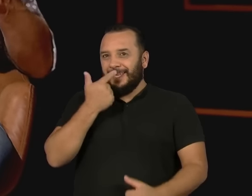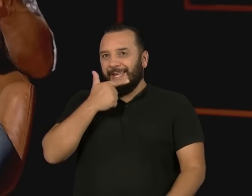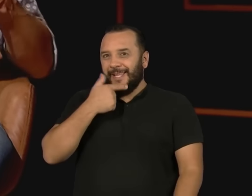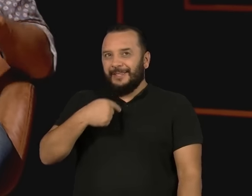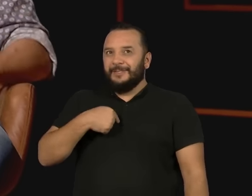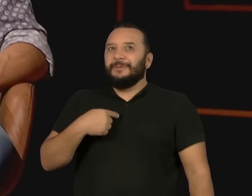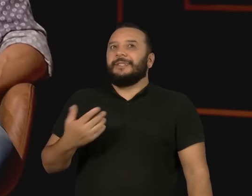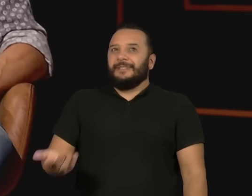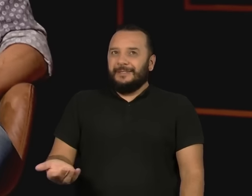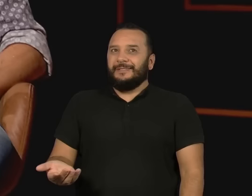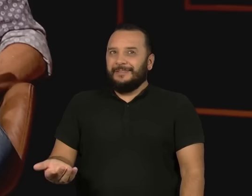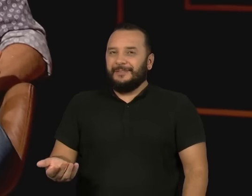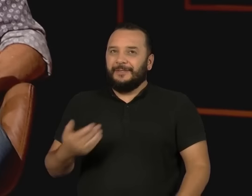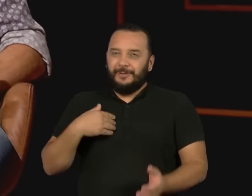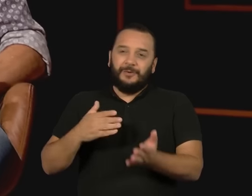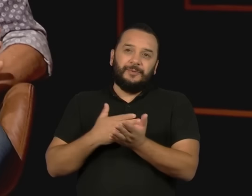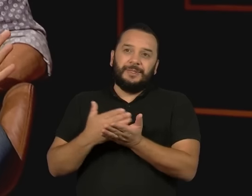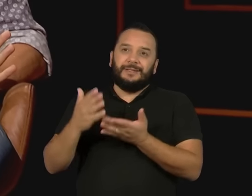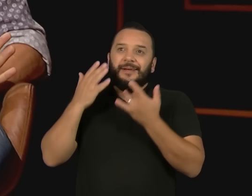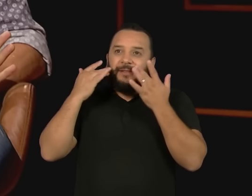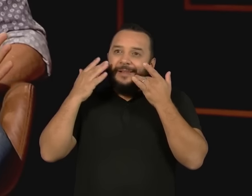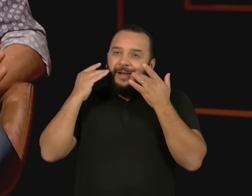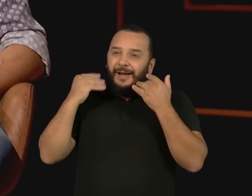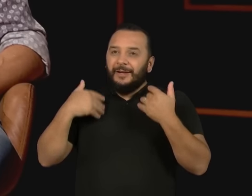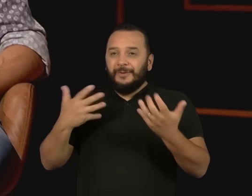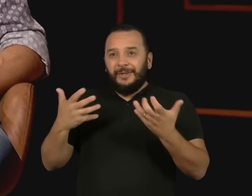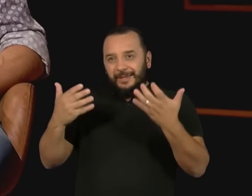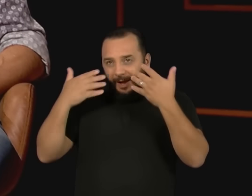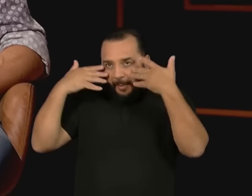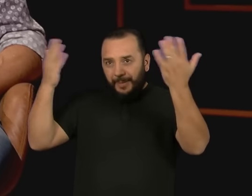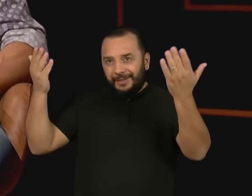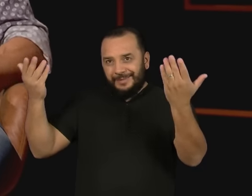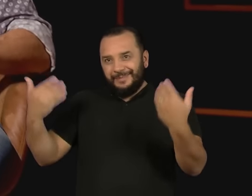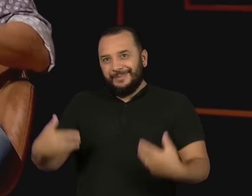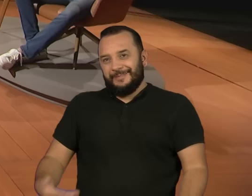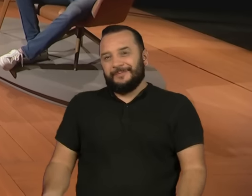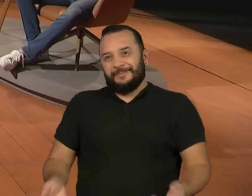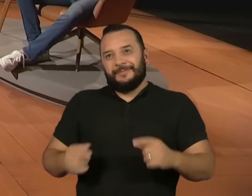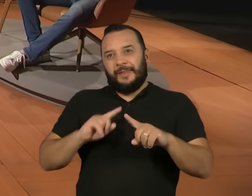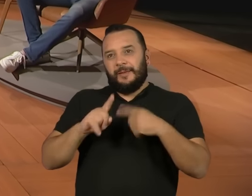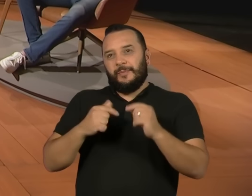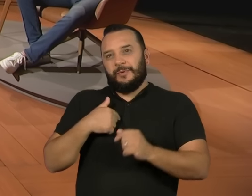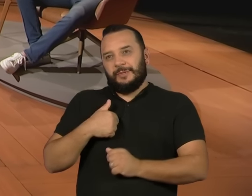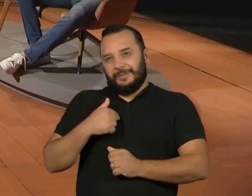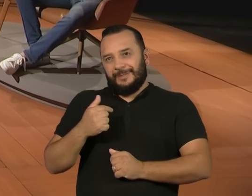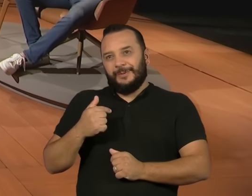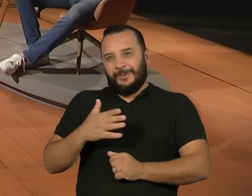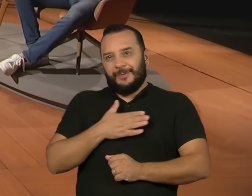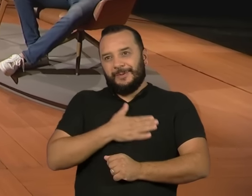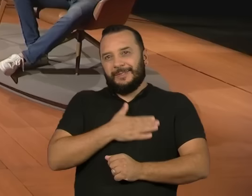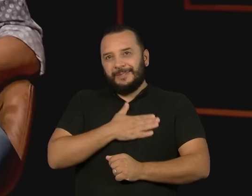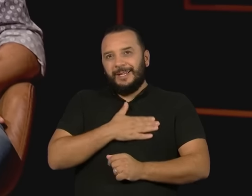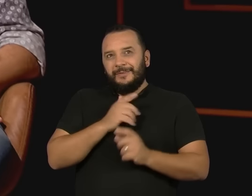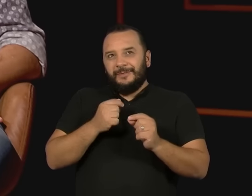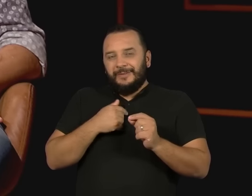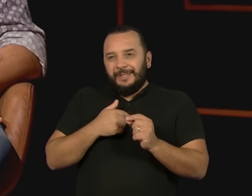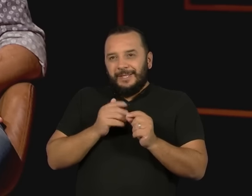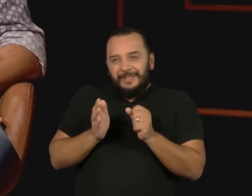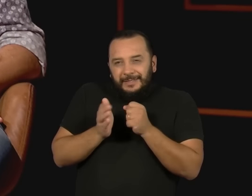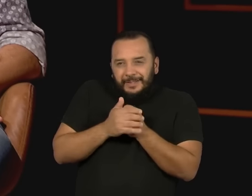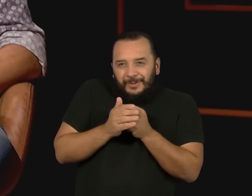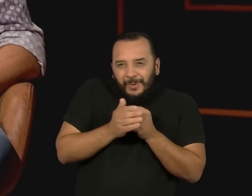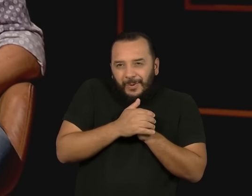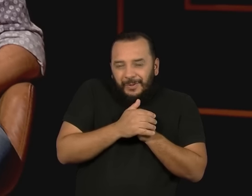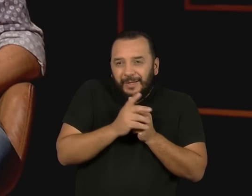e coisa e tal. Né? Digamos que eu comecei a fazer teatro para aparecer. E depois fui descobrindo que o grande barato era desaparecer por